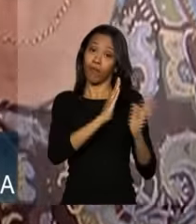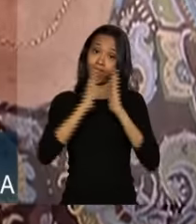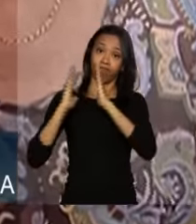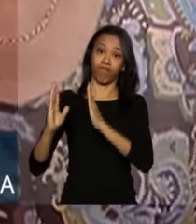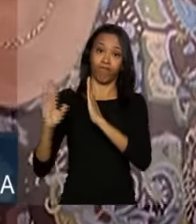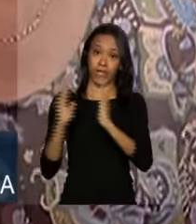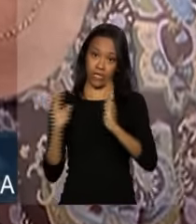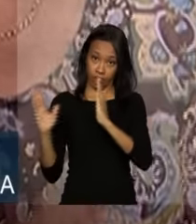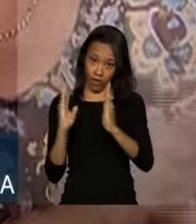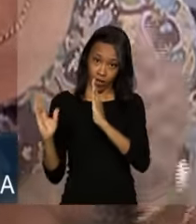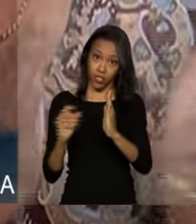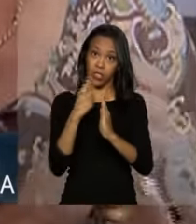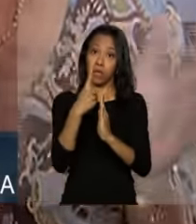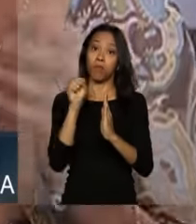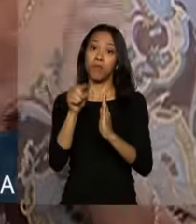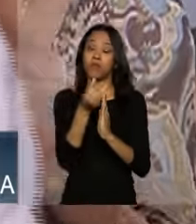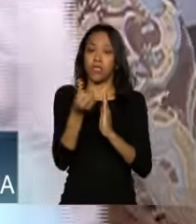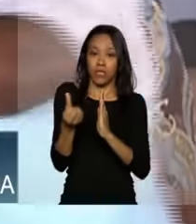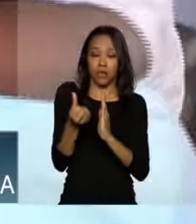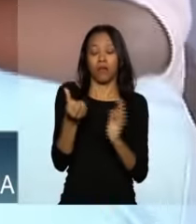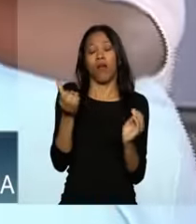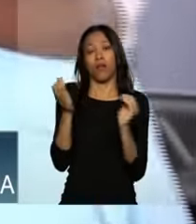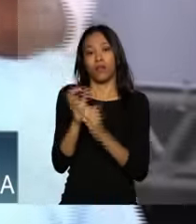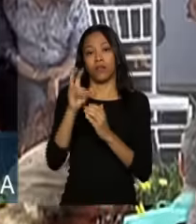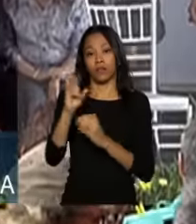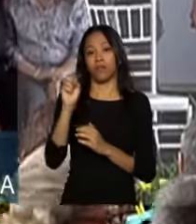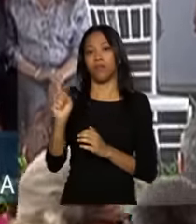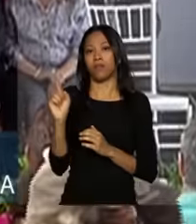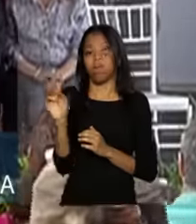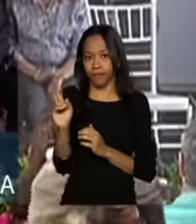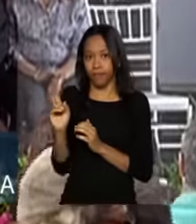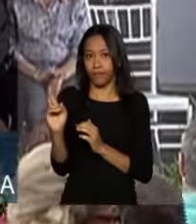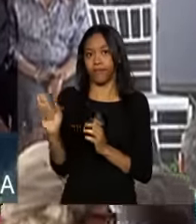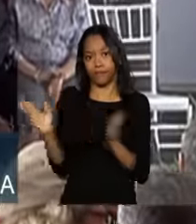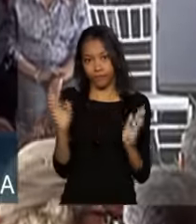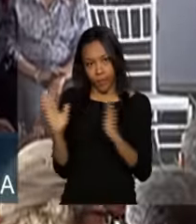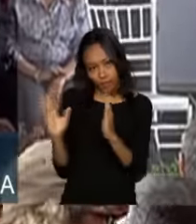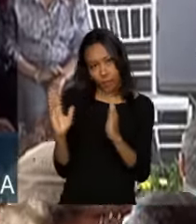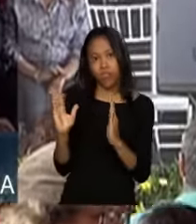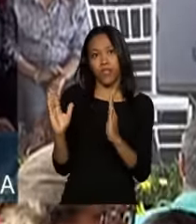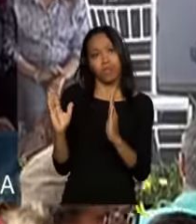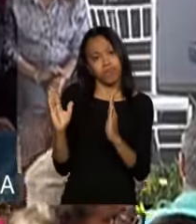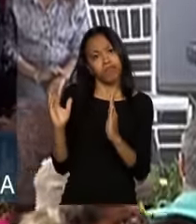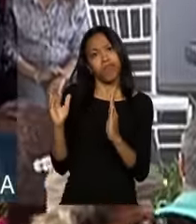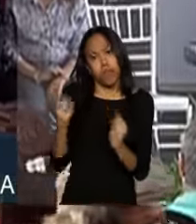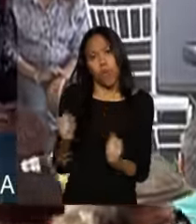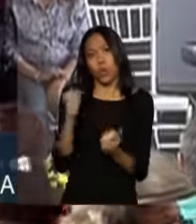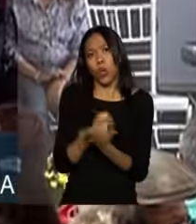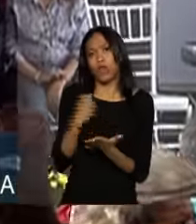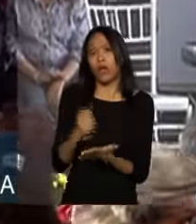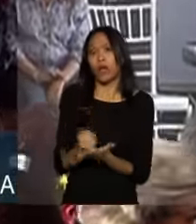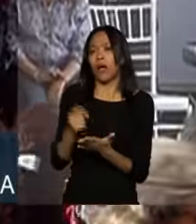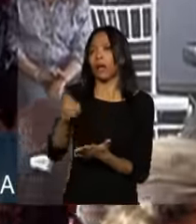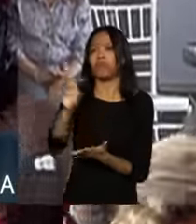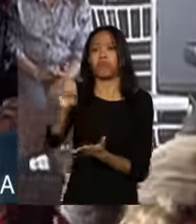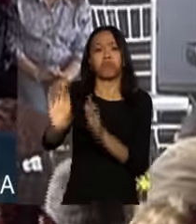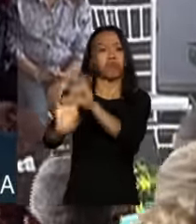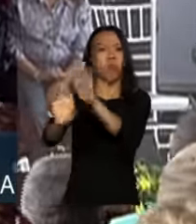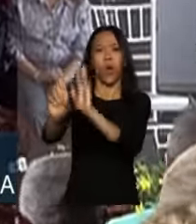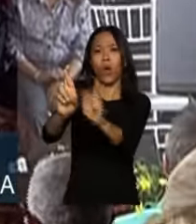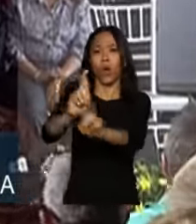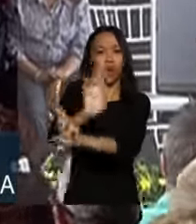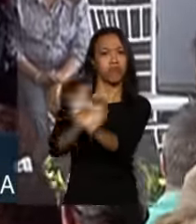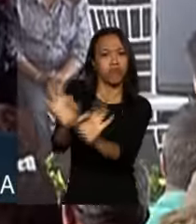renda mensal entre R$ 1.600 e R$ 5.000, além de poder contratar por meio de uma entidade organizadora,